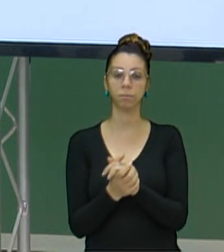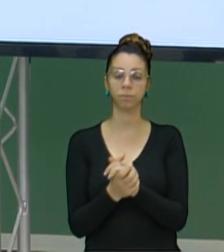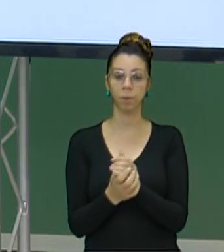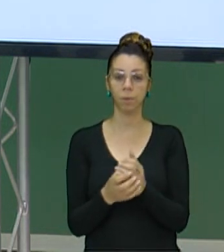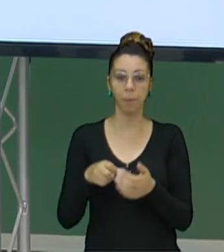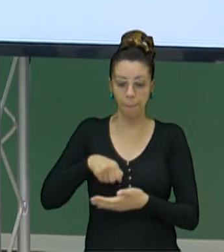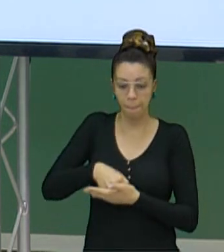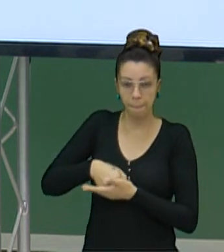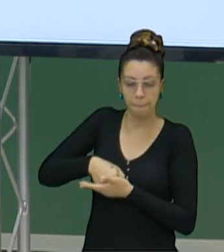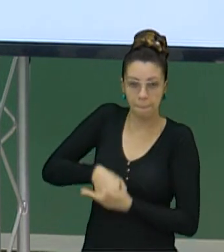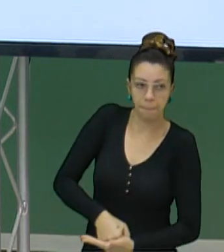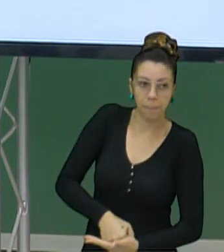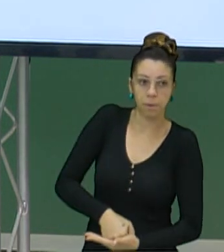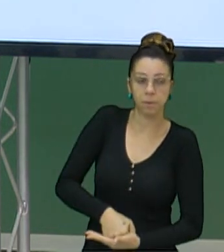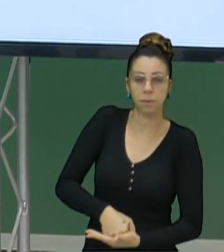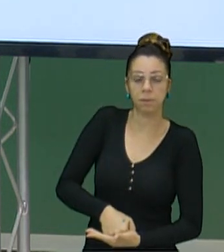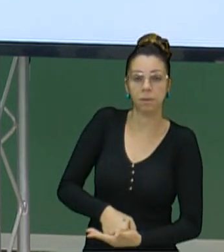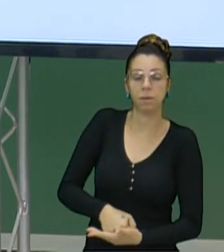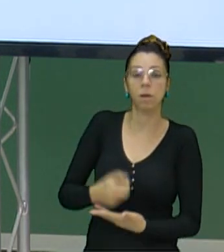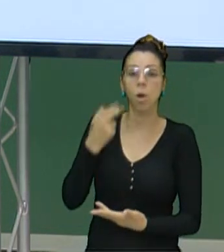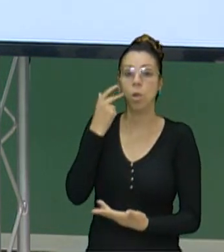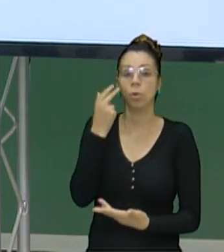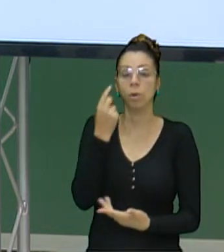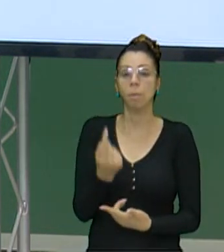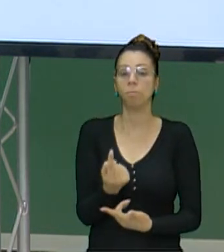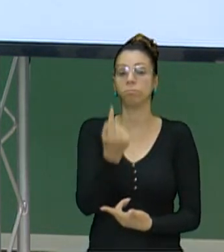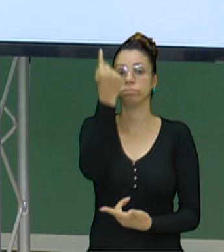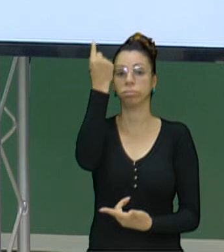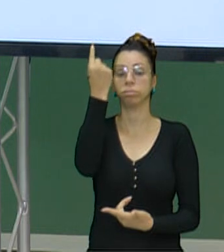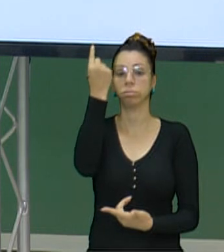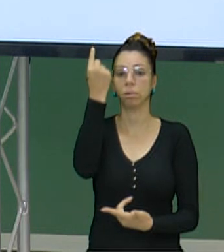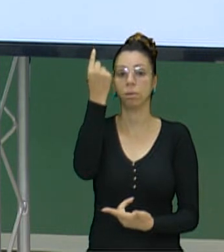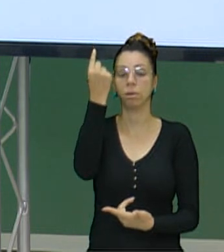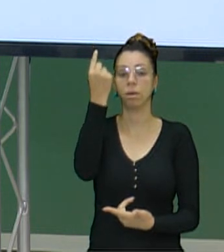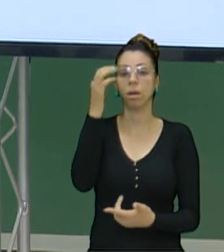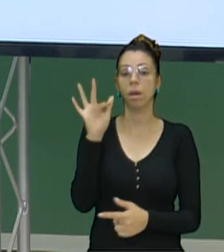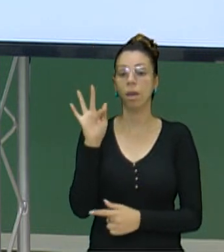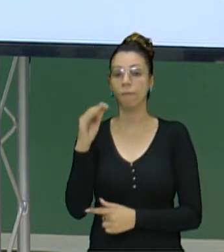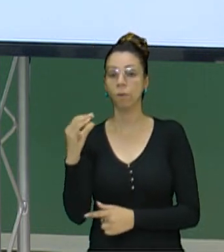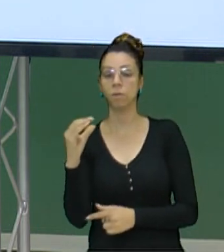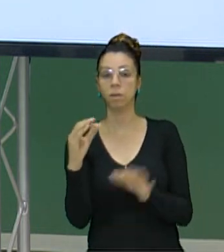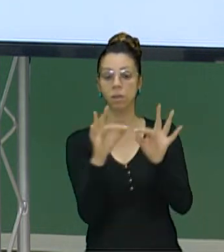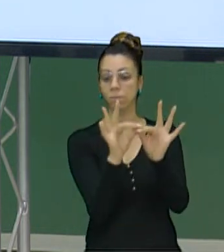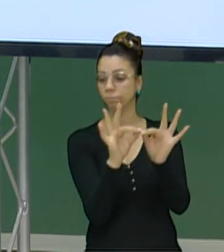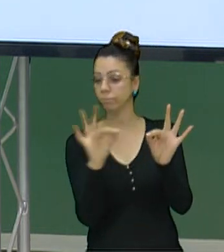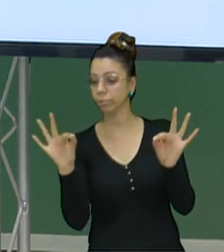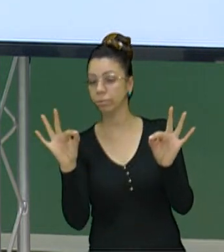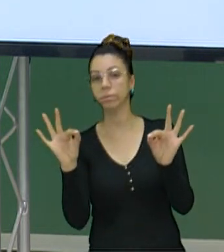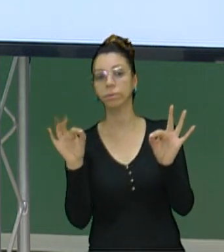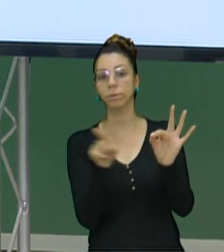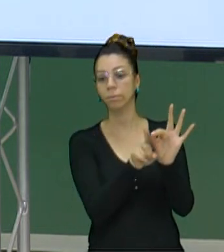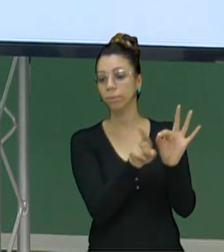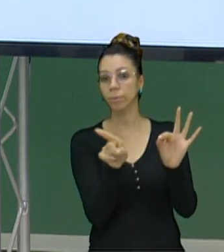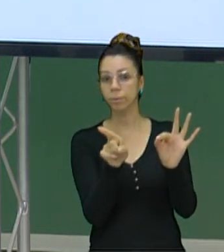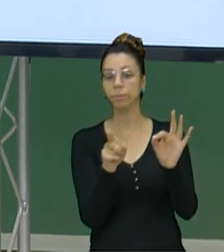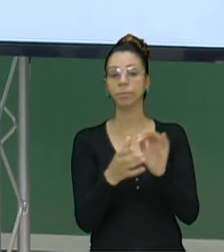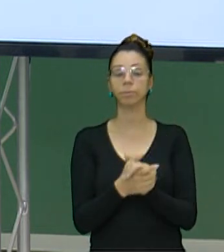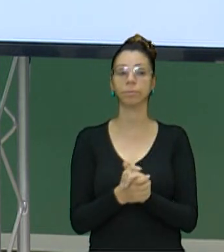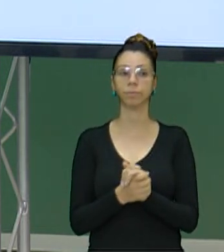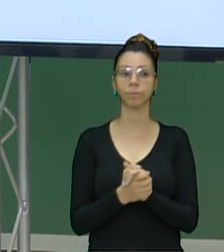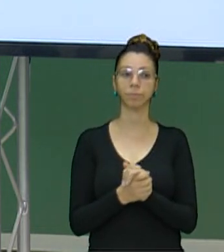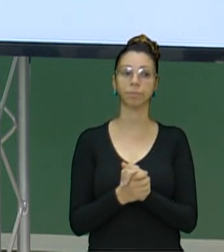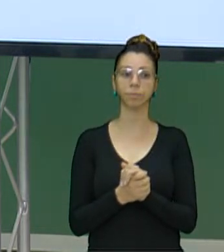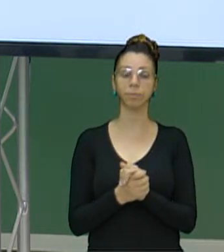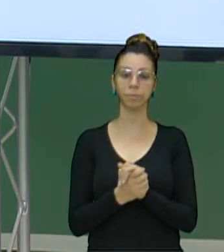cima, certo? E a força centrípeta puxando o veículo para o centro da trajetória. Quem é essa força centrípeta? No caso, representado